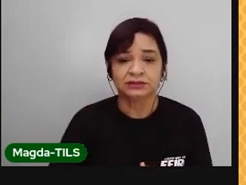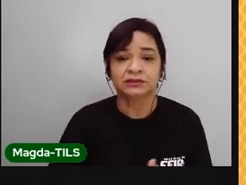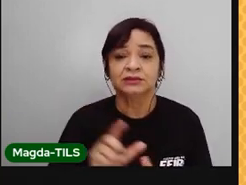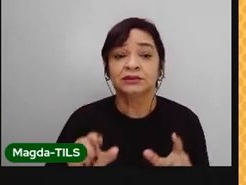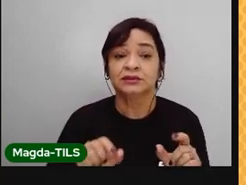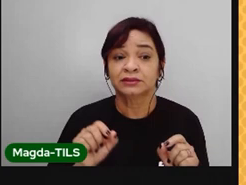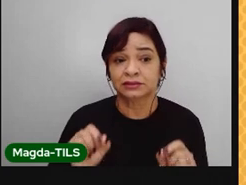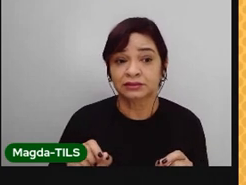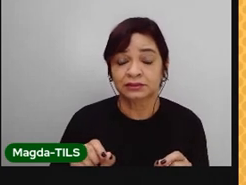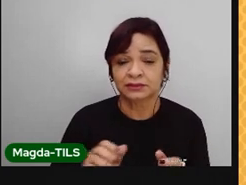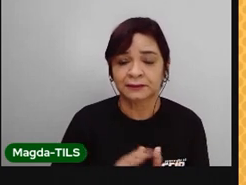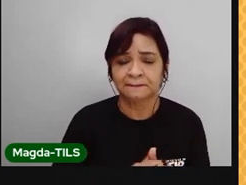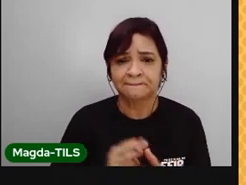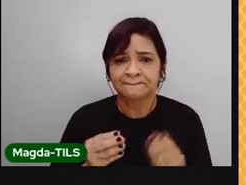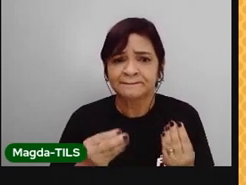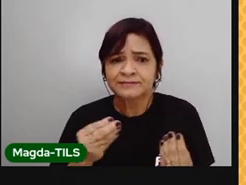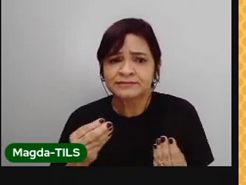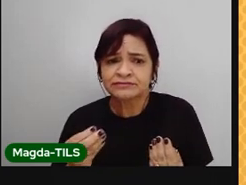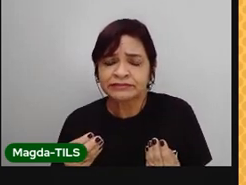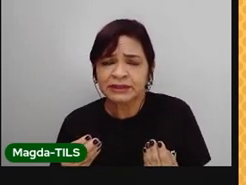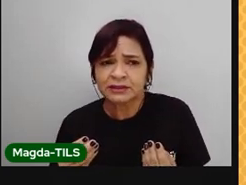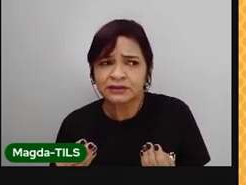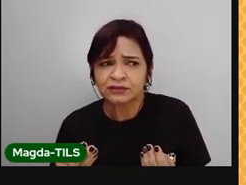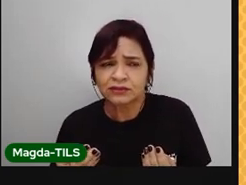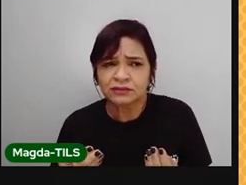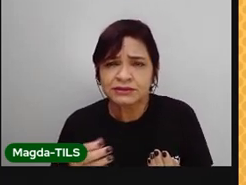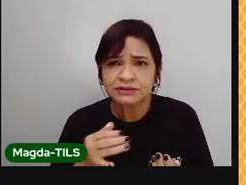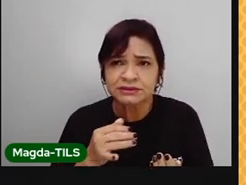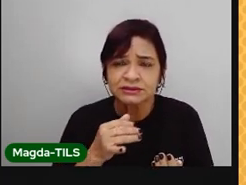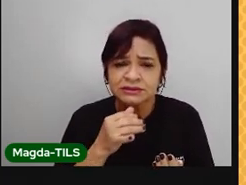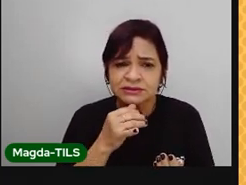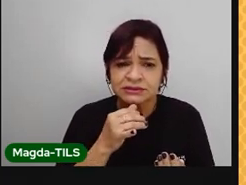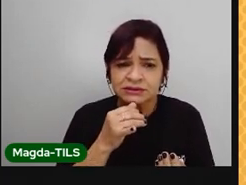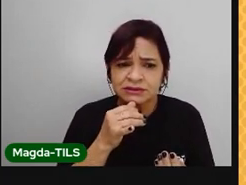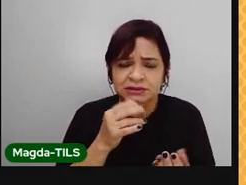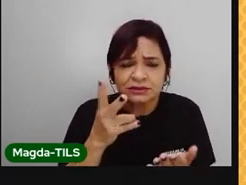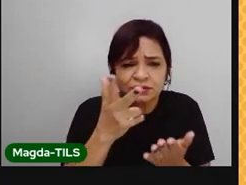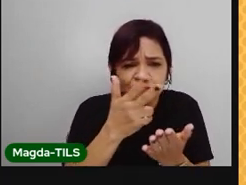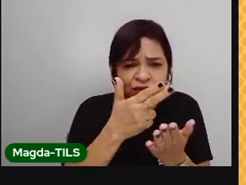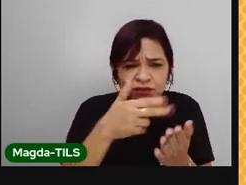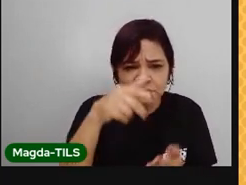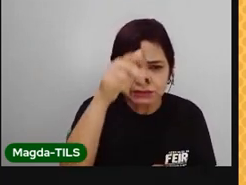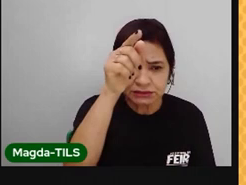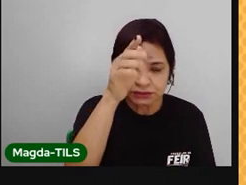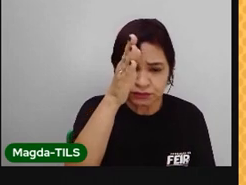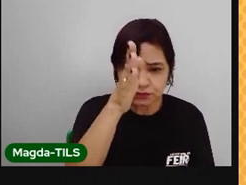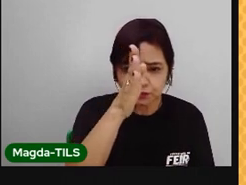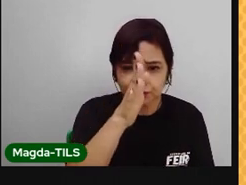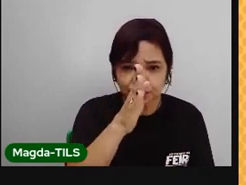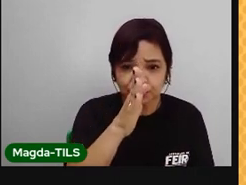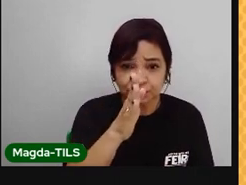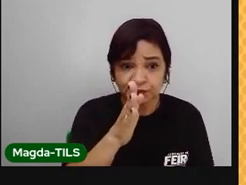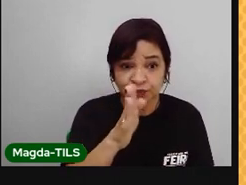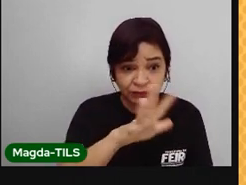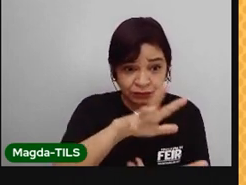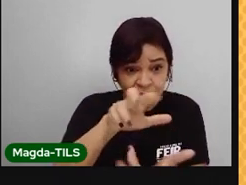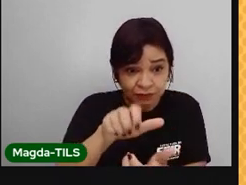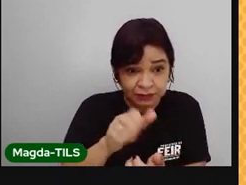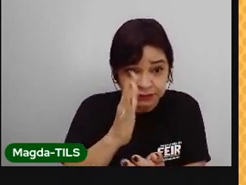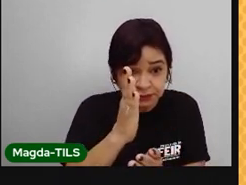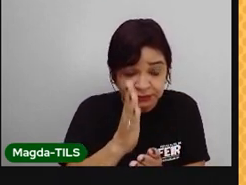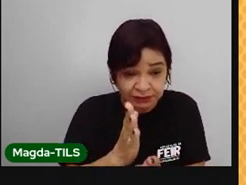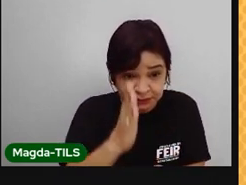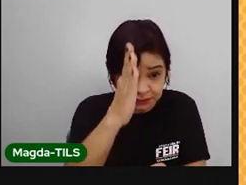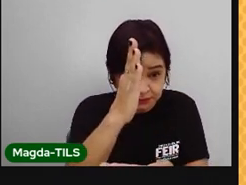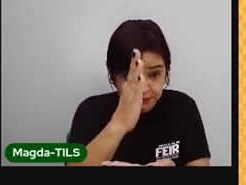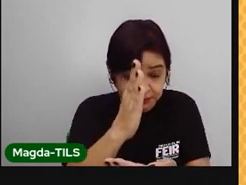funciona como se desenhássemos uma linha que contorna todo o planeta. E assim como o eixo longitudinal, ela